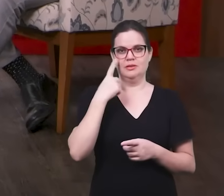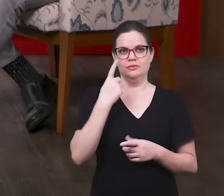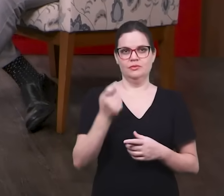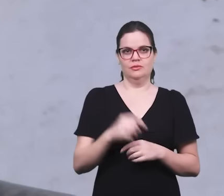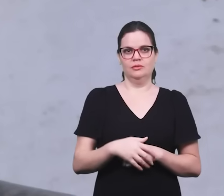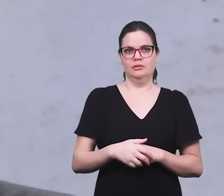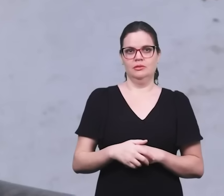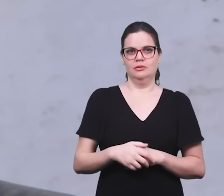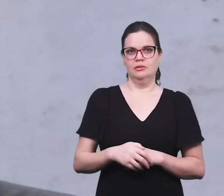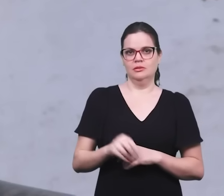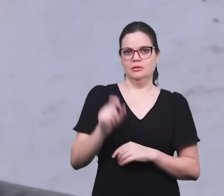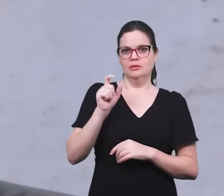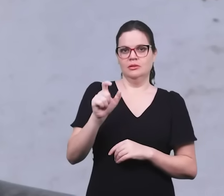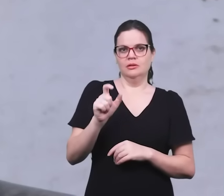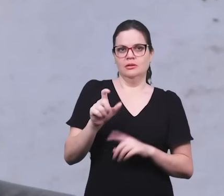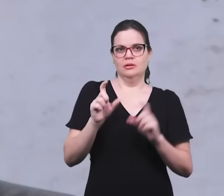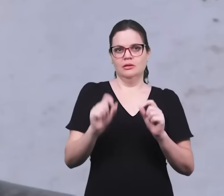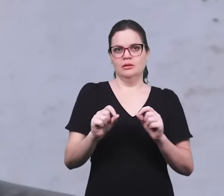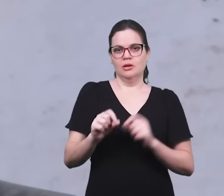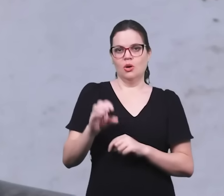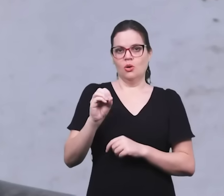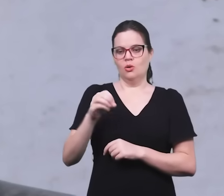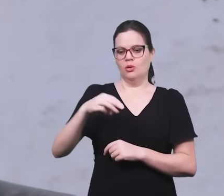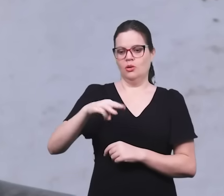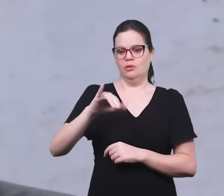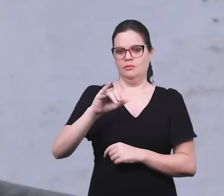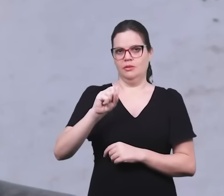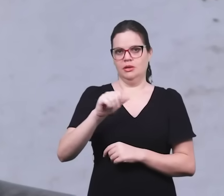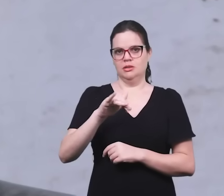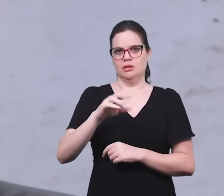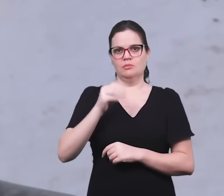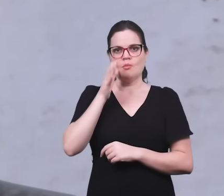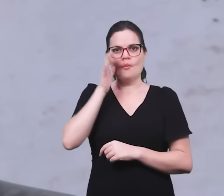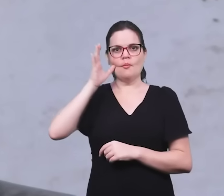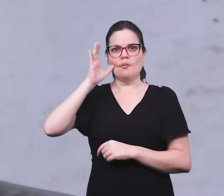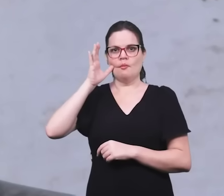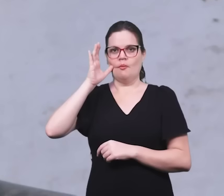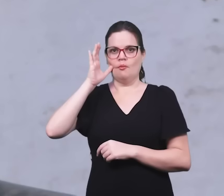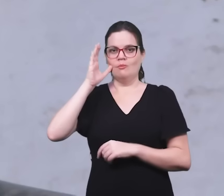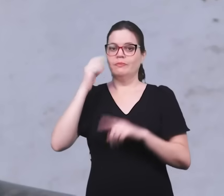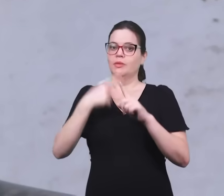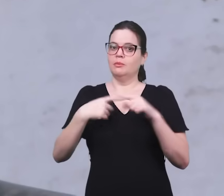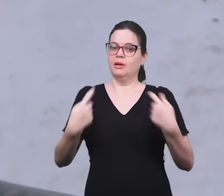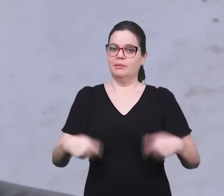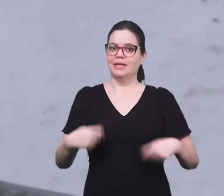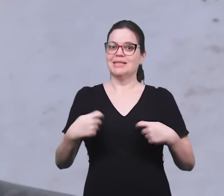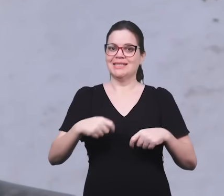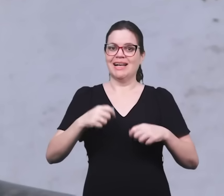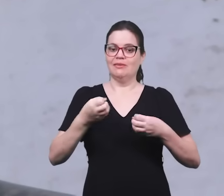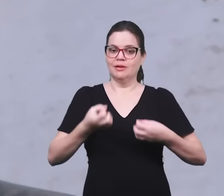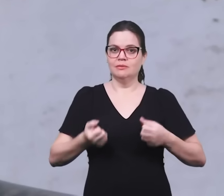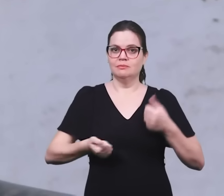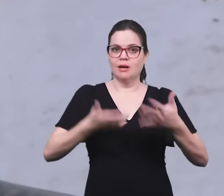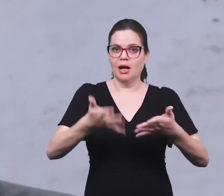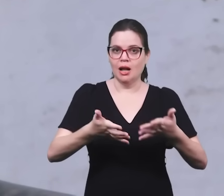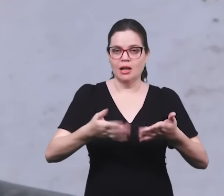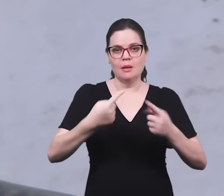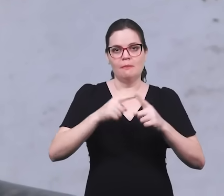a palavra que resume é omissão. É verdade. Omissão. É porque eles deviam fazer algo e não